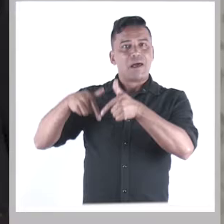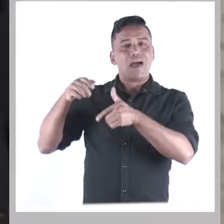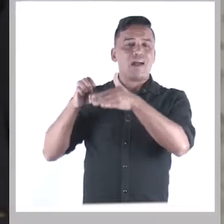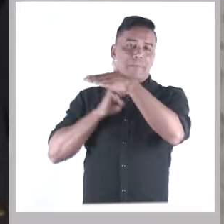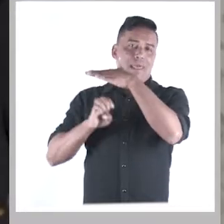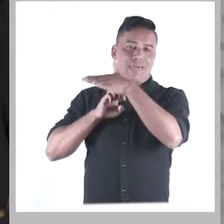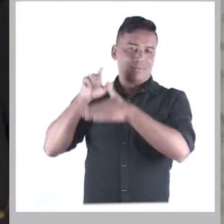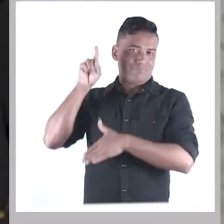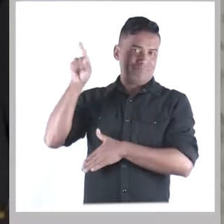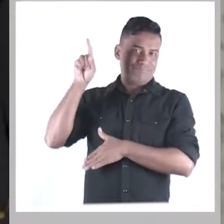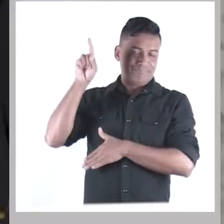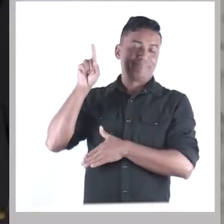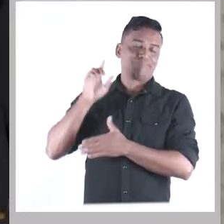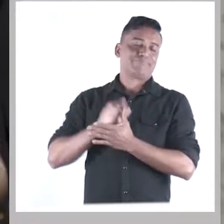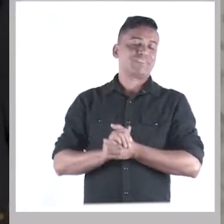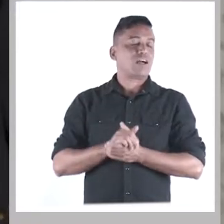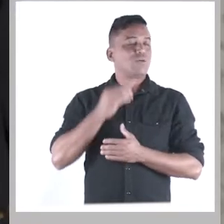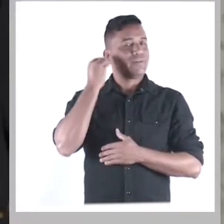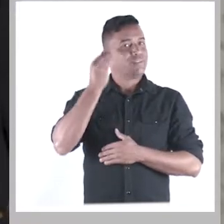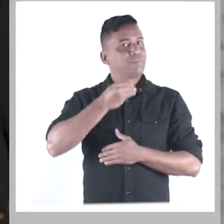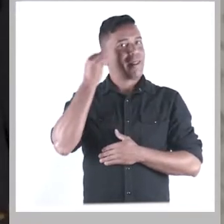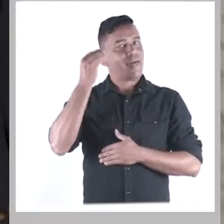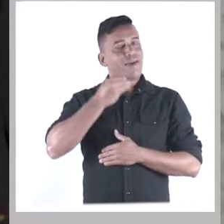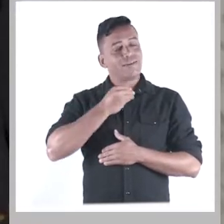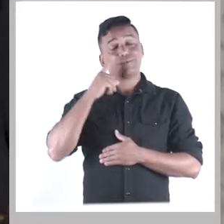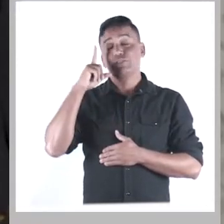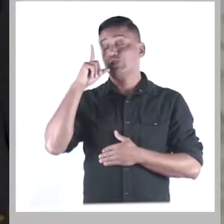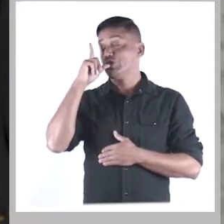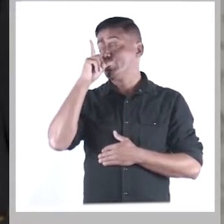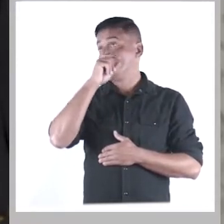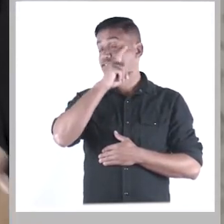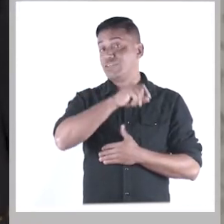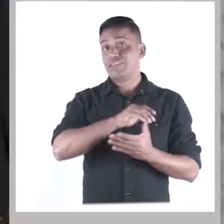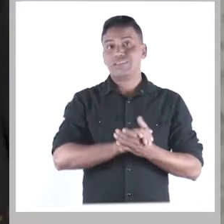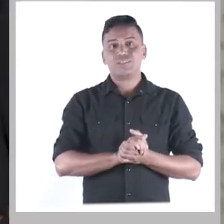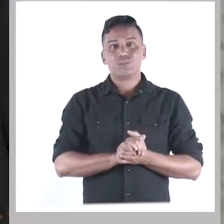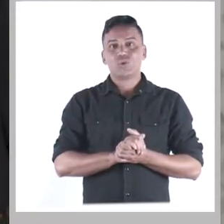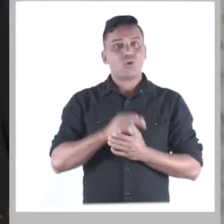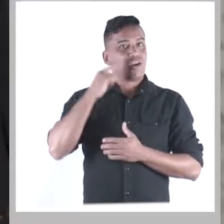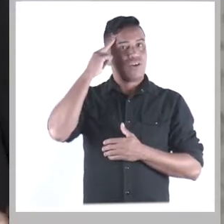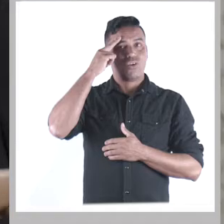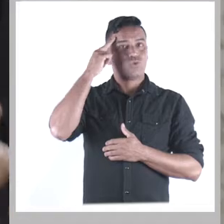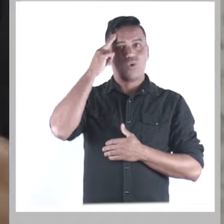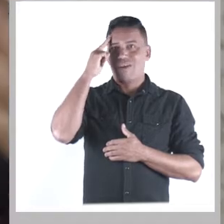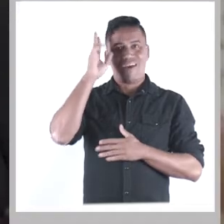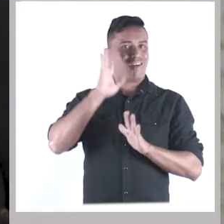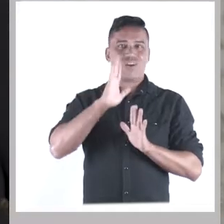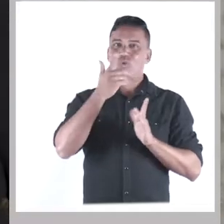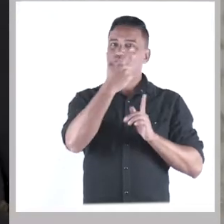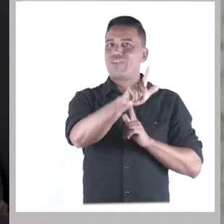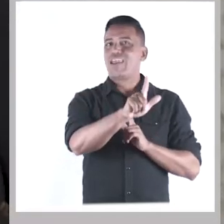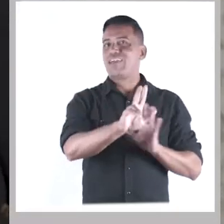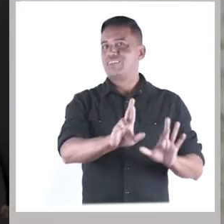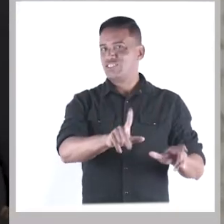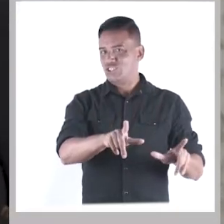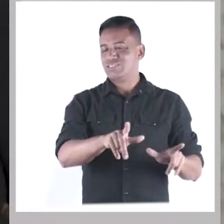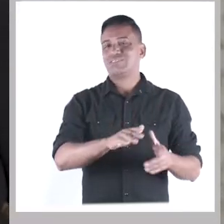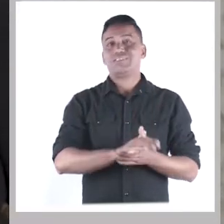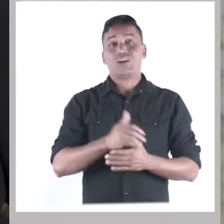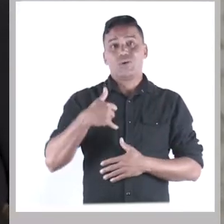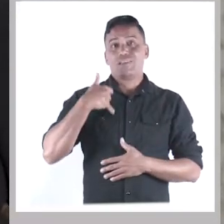empreiteira lá. E foi uma experiência muito difícil, né? Por vários motivos. Primeiro, porque não era o que eu tinha sonhado para